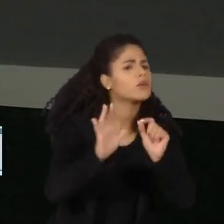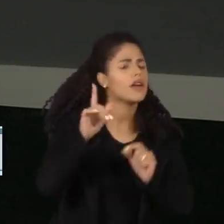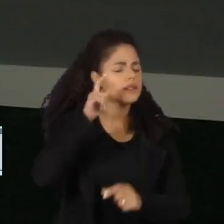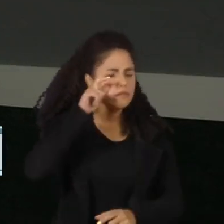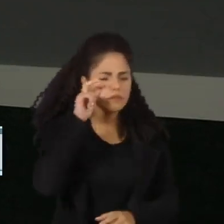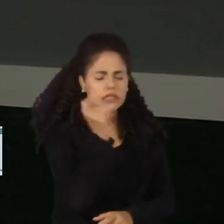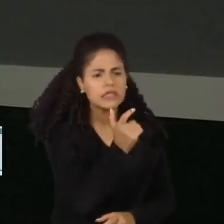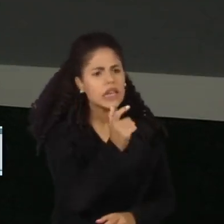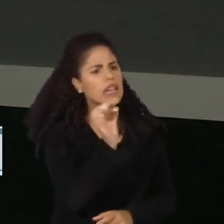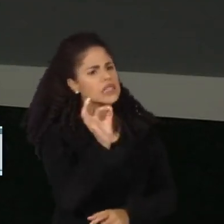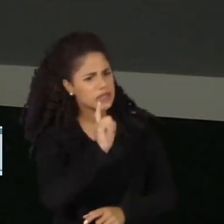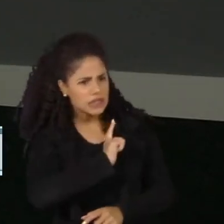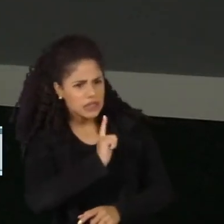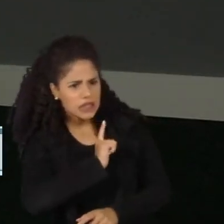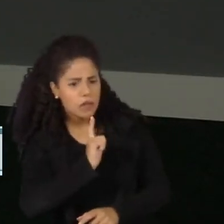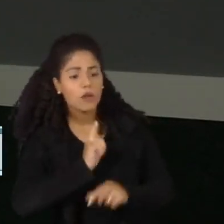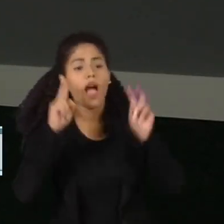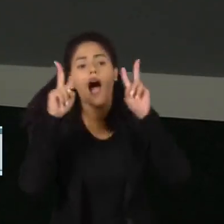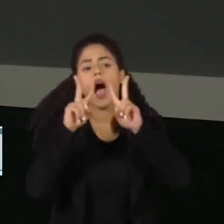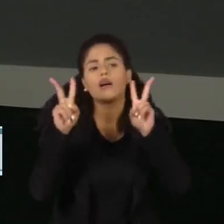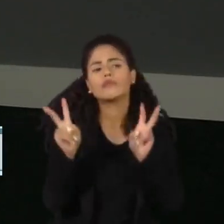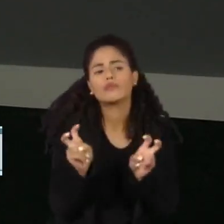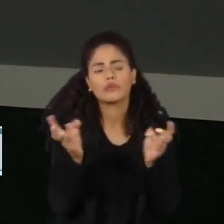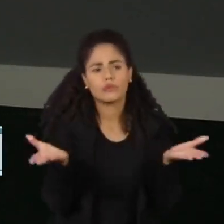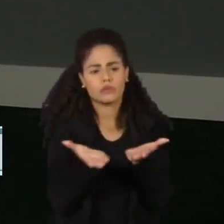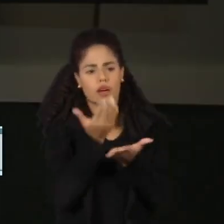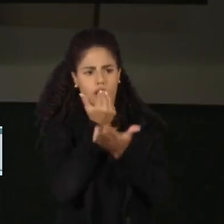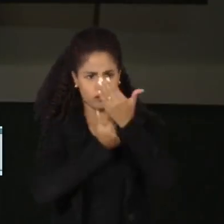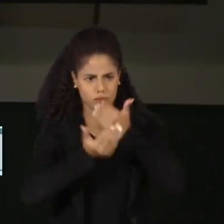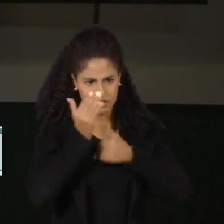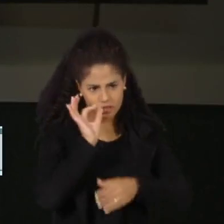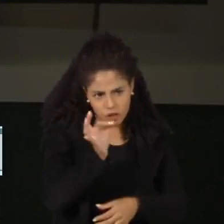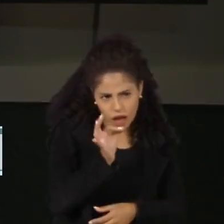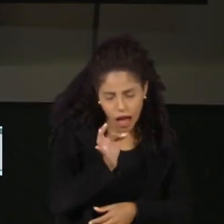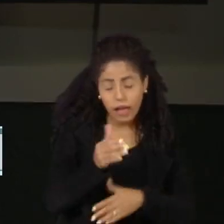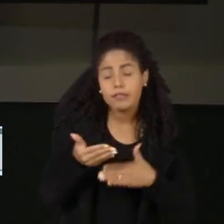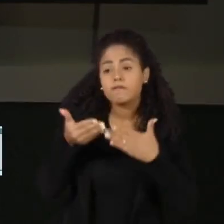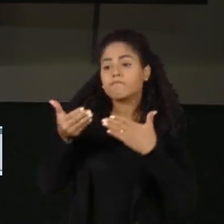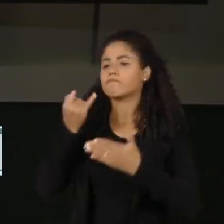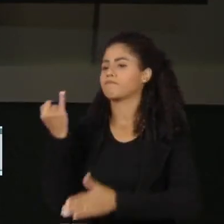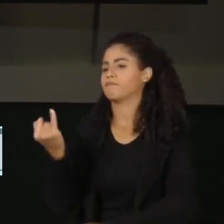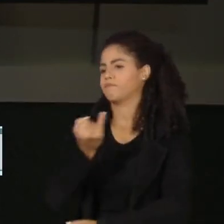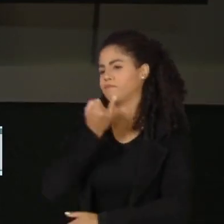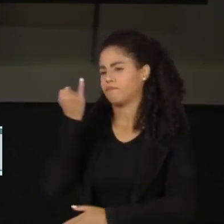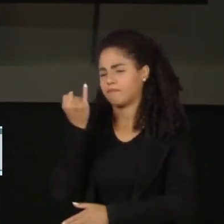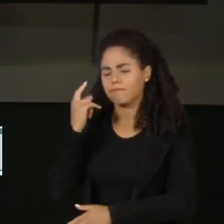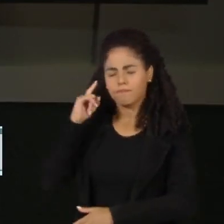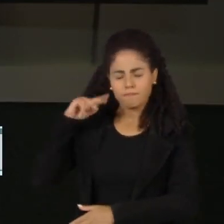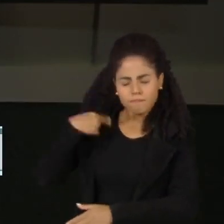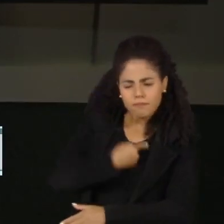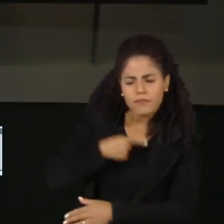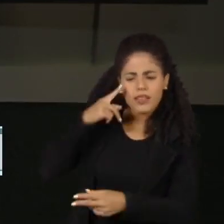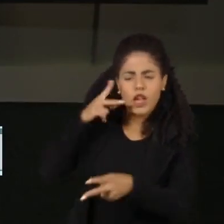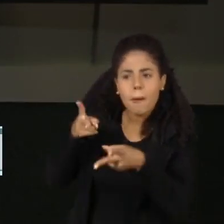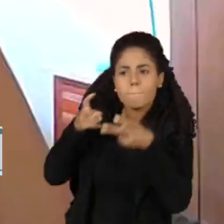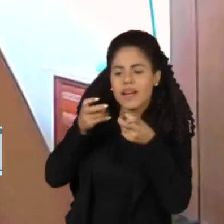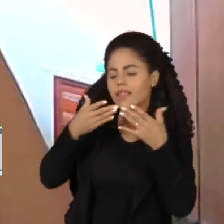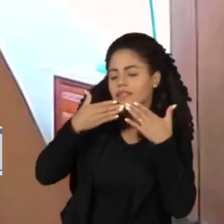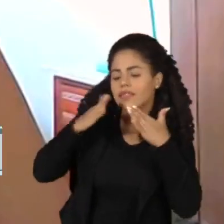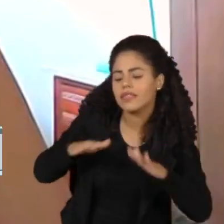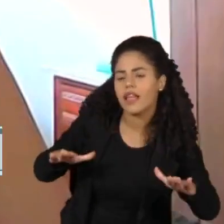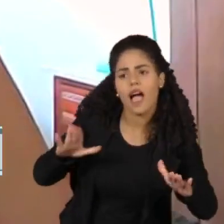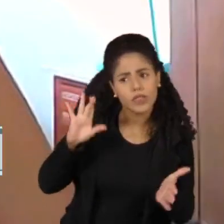interessam mais por assuntos relacionados à alimentação. É bastante importante que a gente perceba que as crianças,